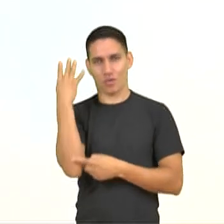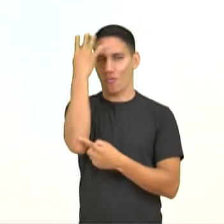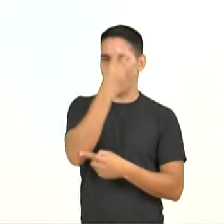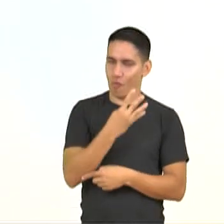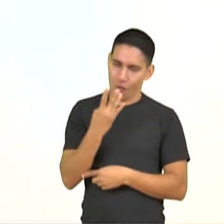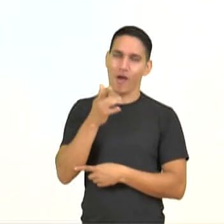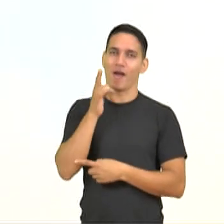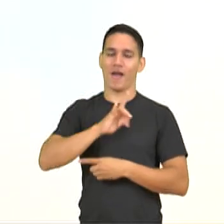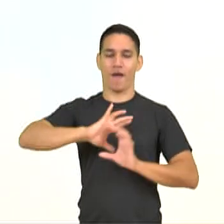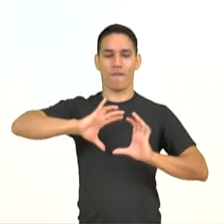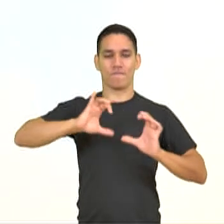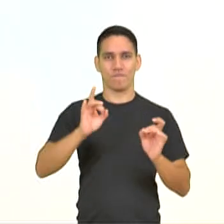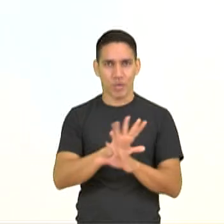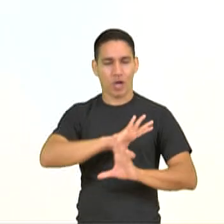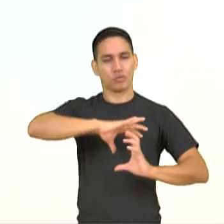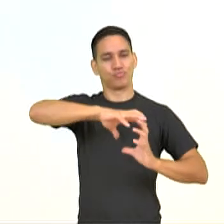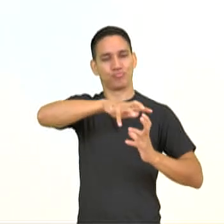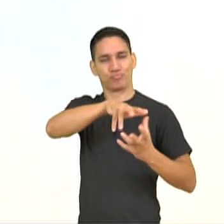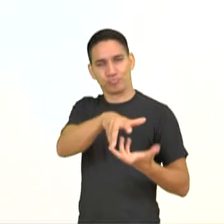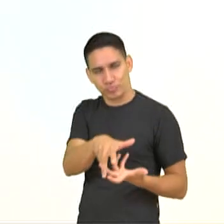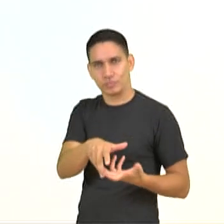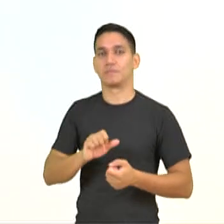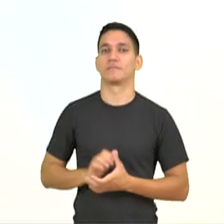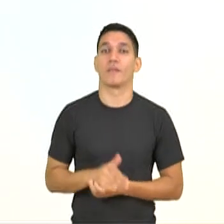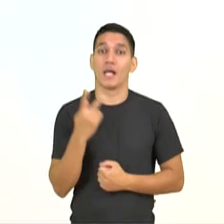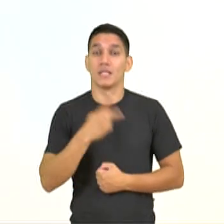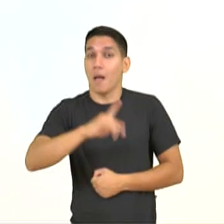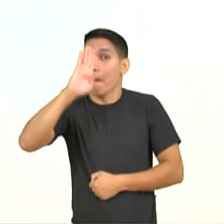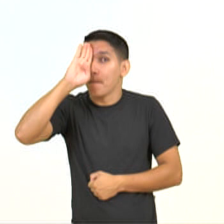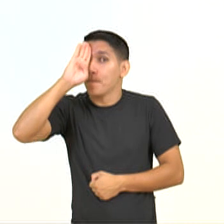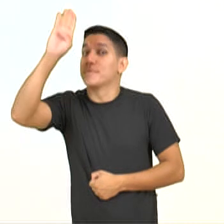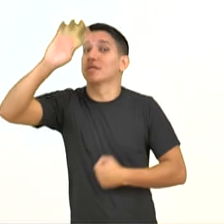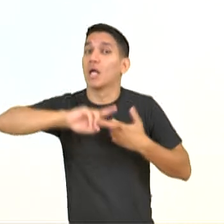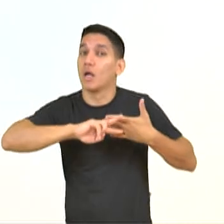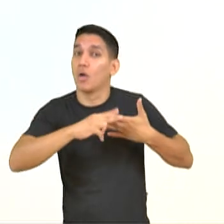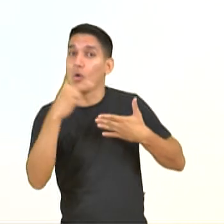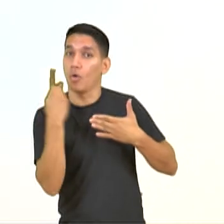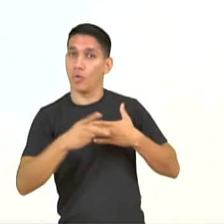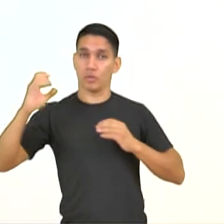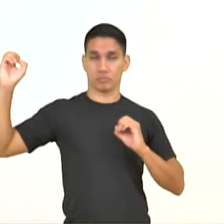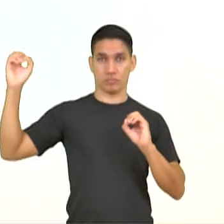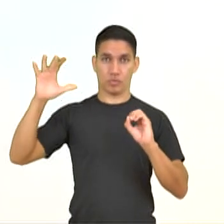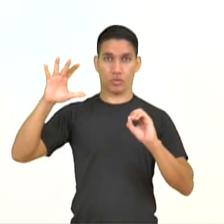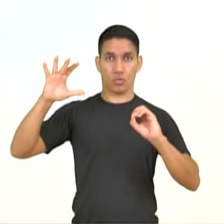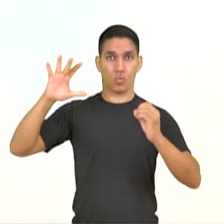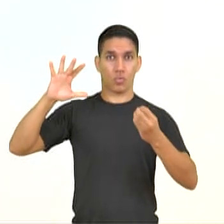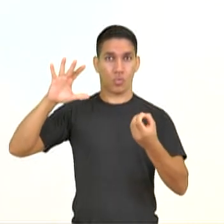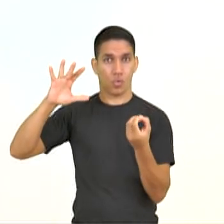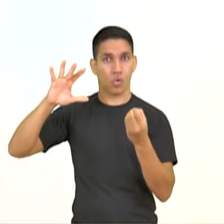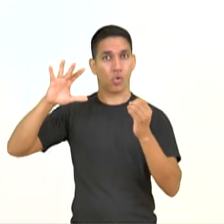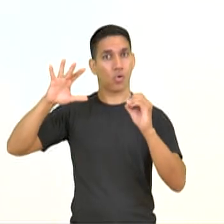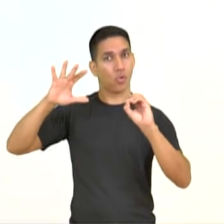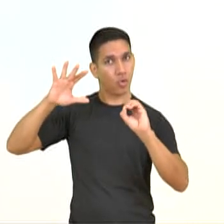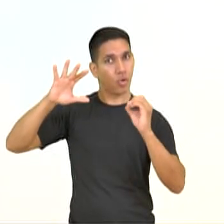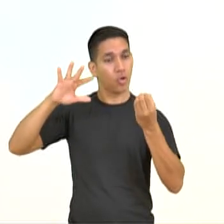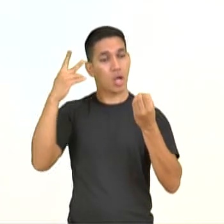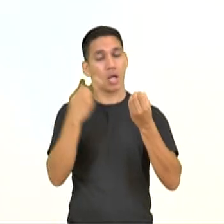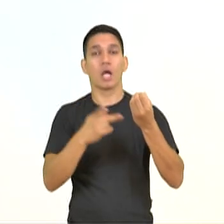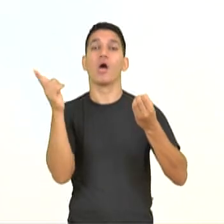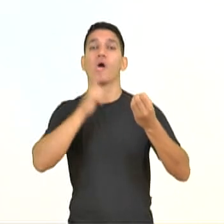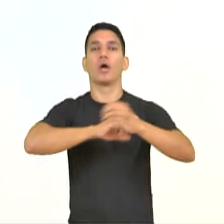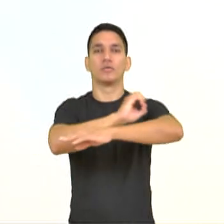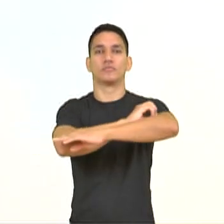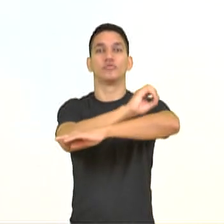realizar essa volta. A principal consequência da rotação é a sucessão de dias